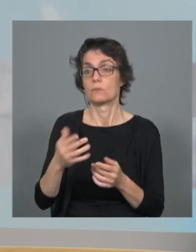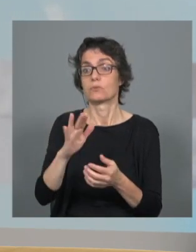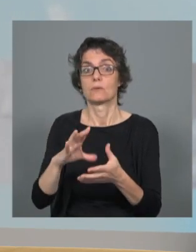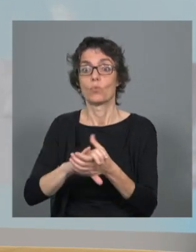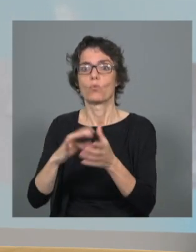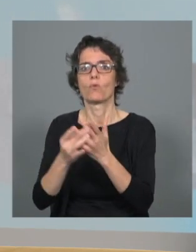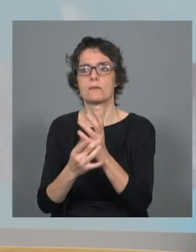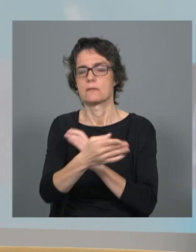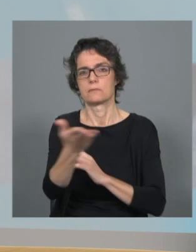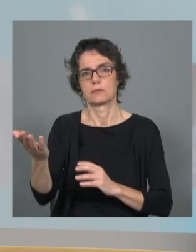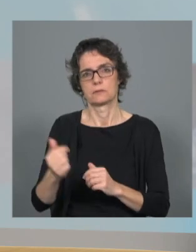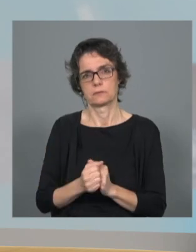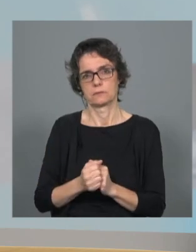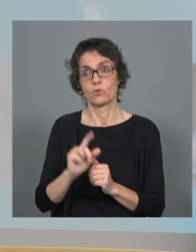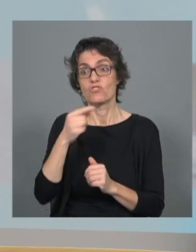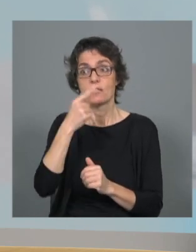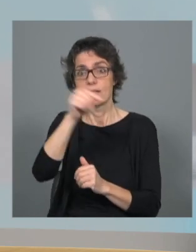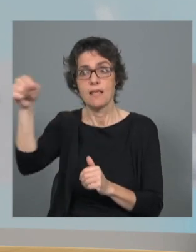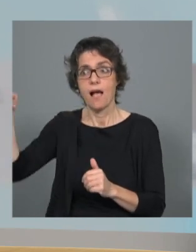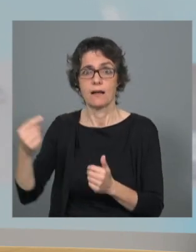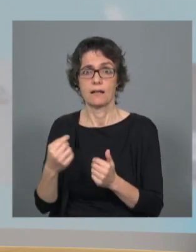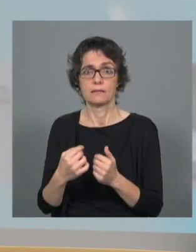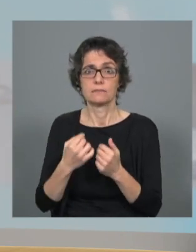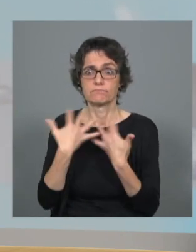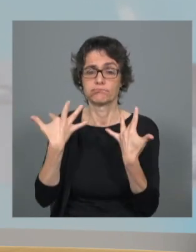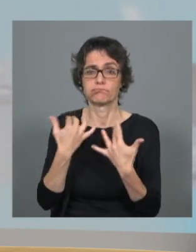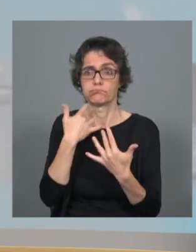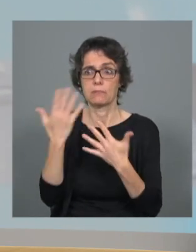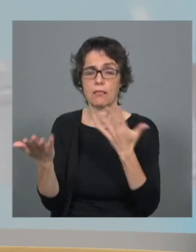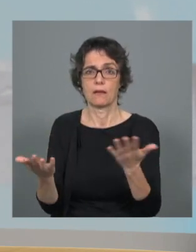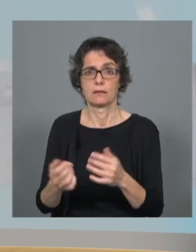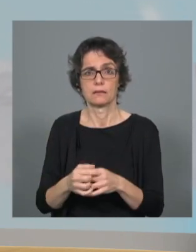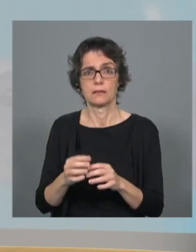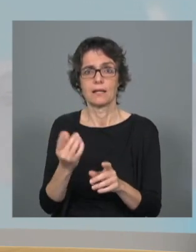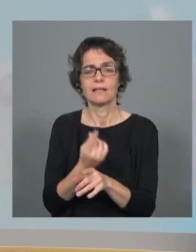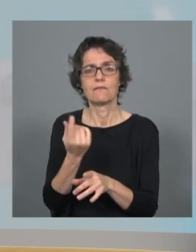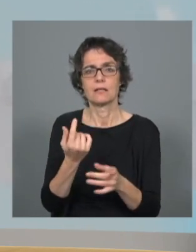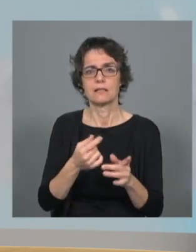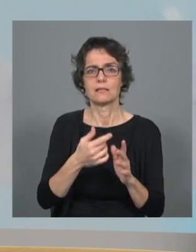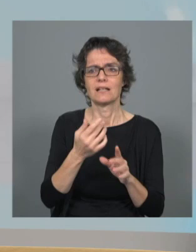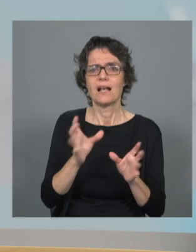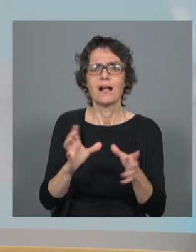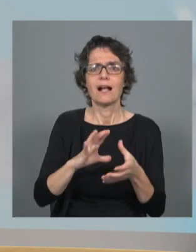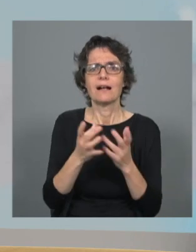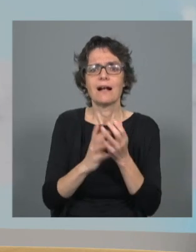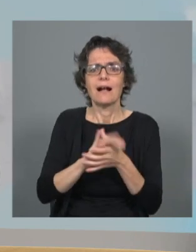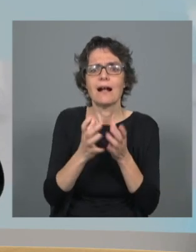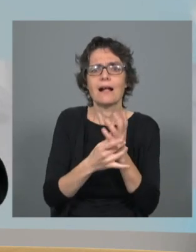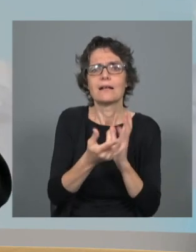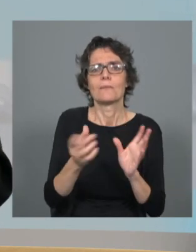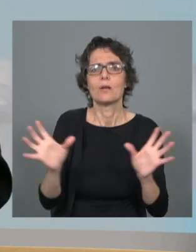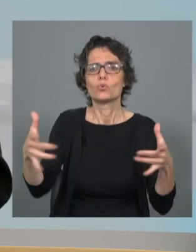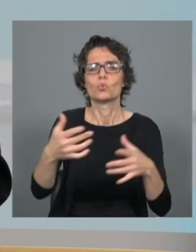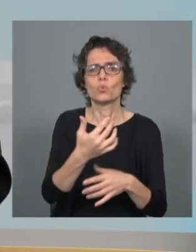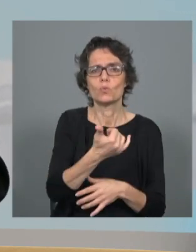vários surtos relacionados com casamentos com 100, 120, 150 pessoas que deram origem a